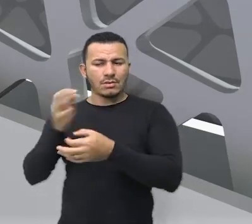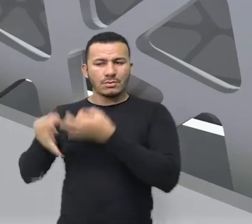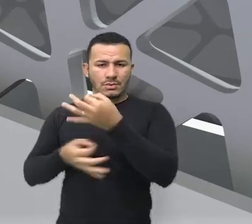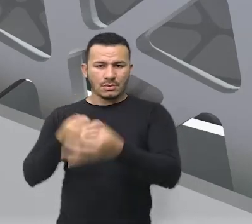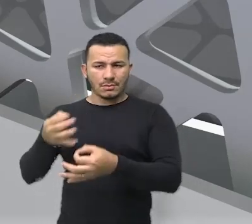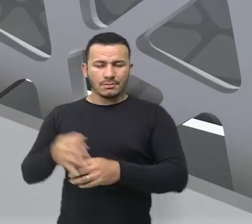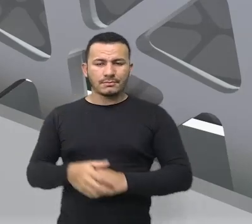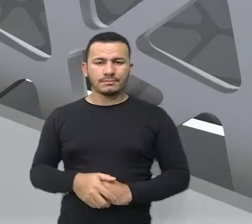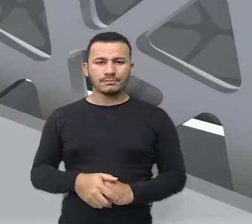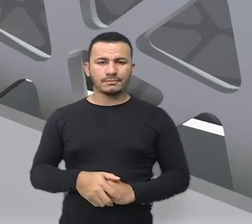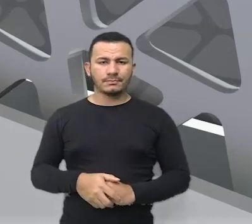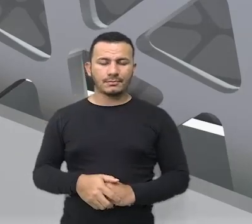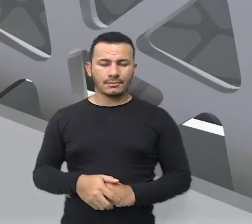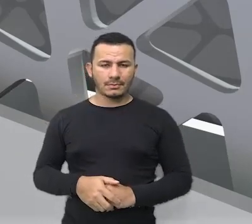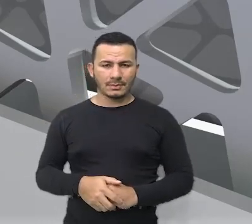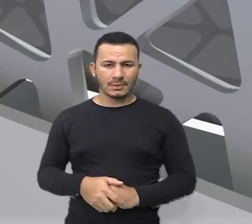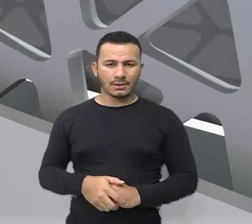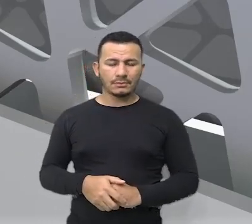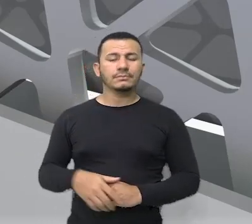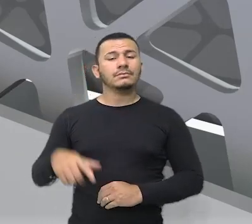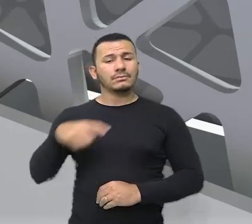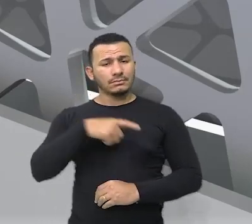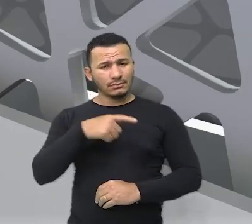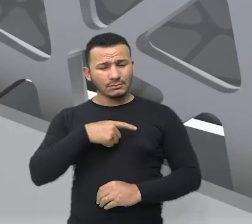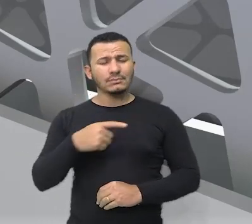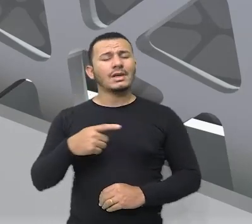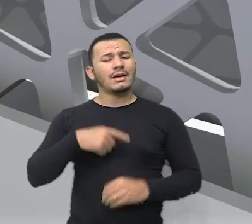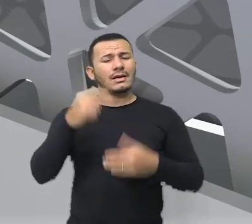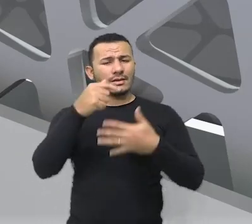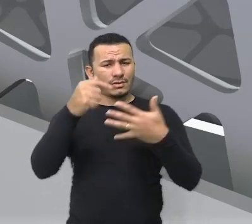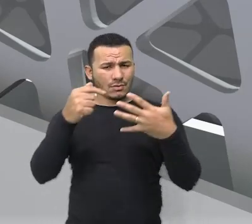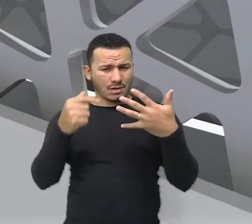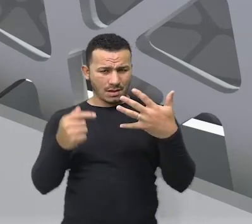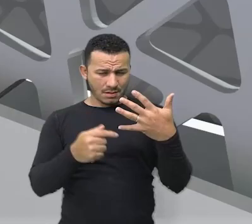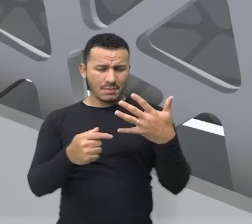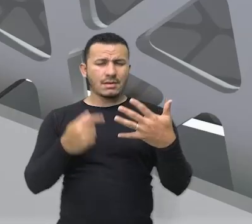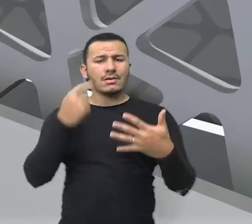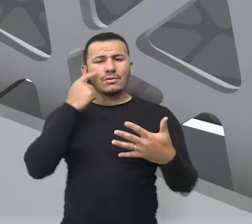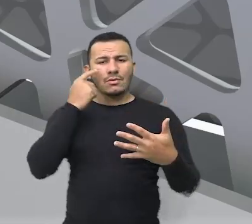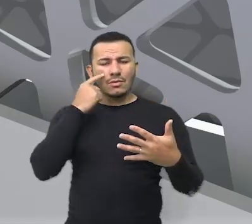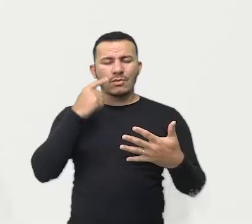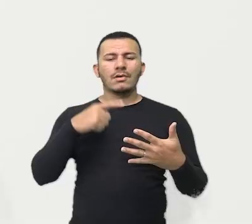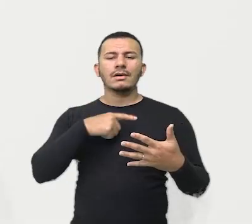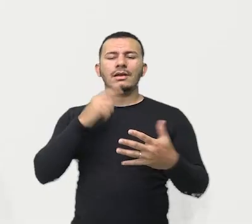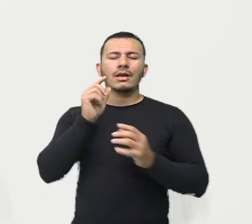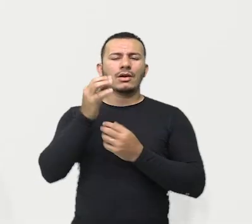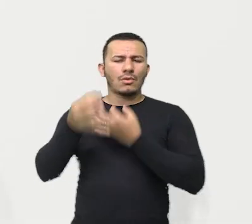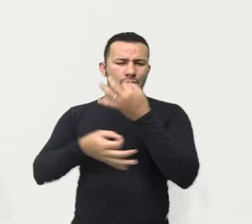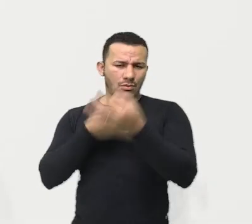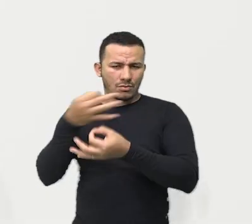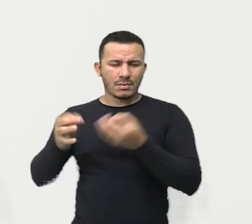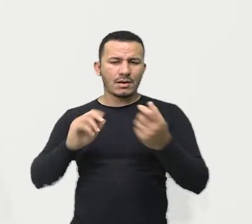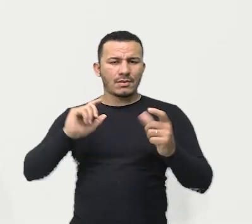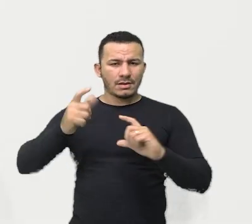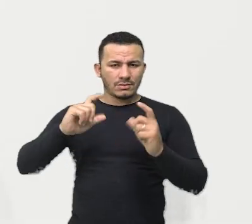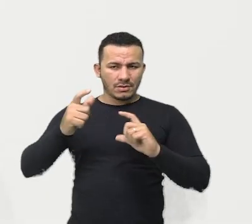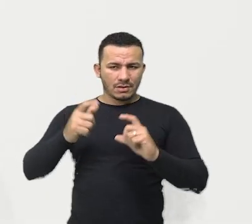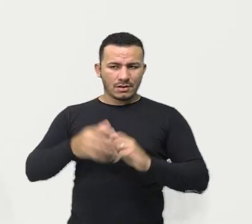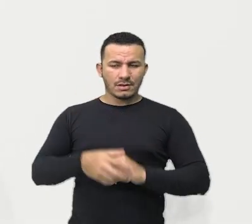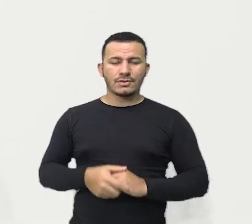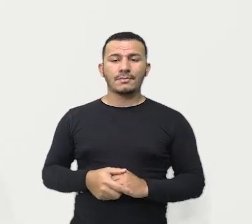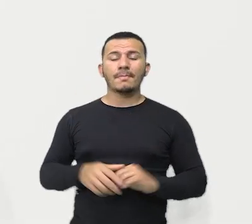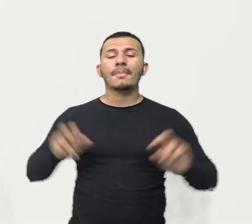Então, alguns elementos que comentam aí essa charge para nós. Então, vamos lá? Olhem aí. Então,